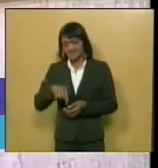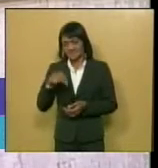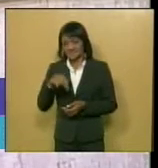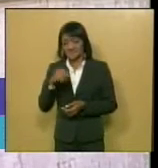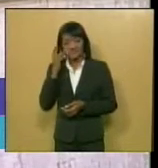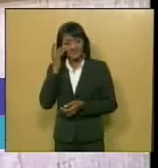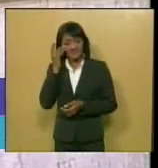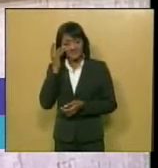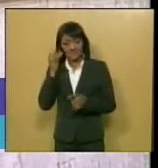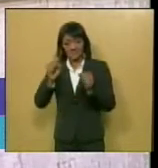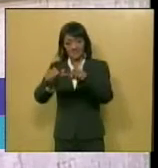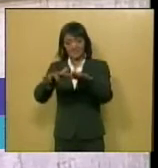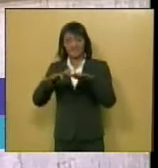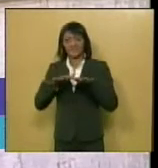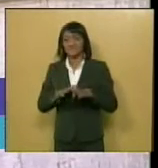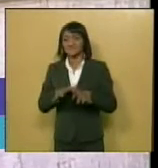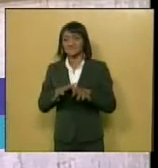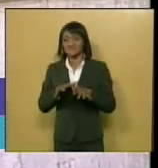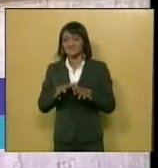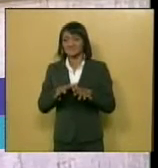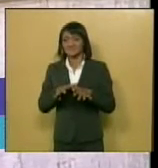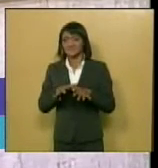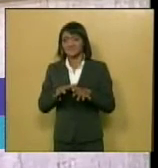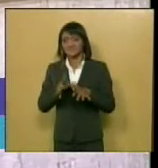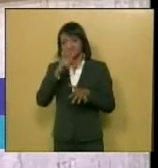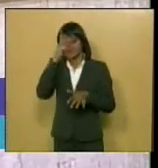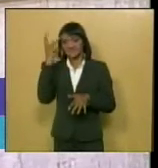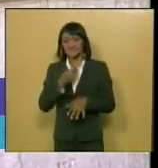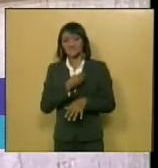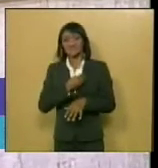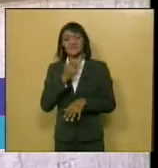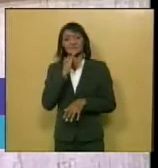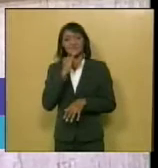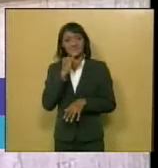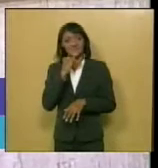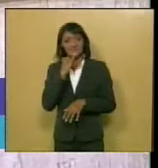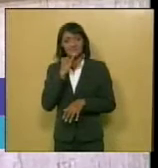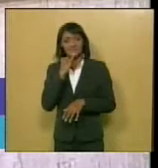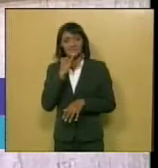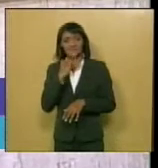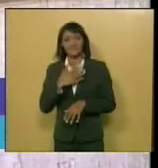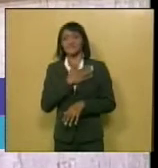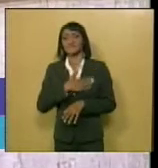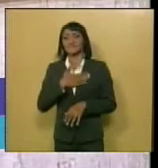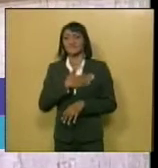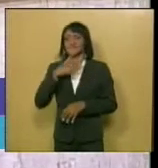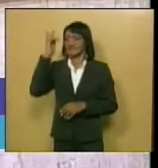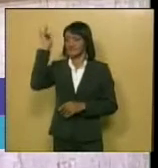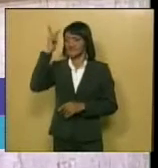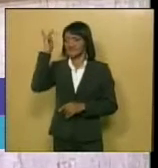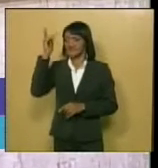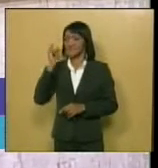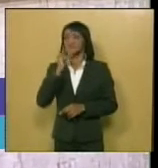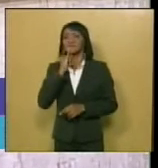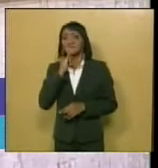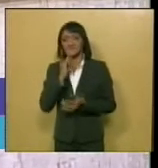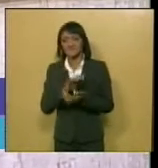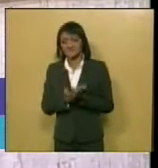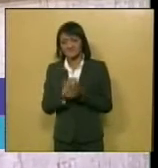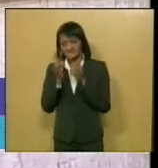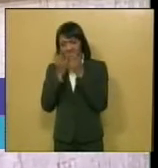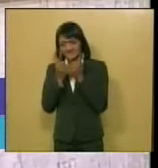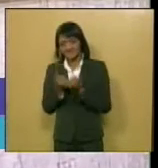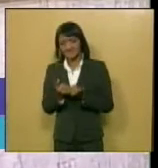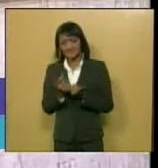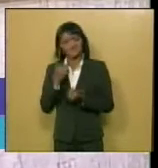casa repleta de itabaianenses que fazem e gostam da história de Itabaiana. Veja aqui Zé Queiroz da Costa, que está ali presente, que